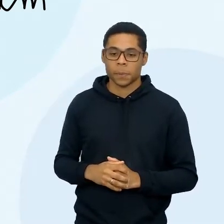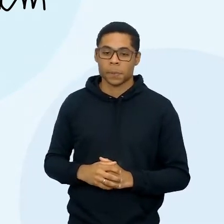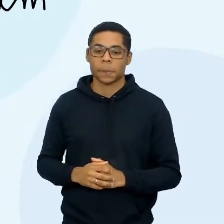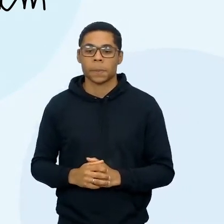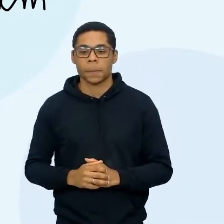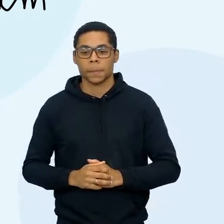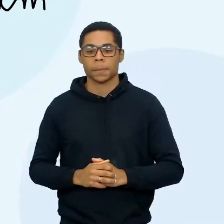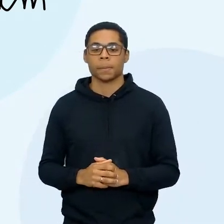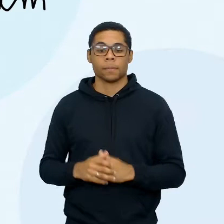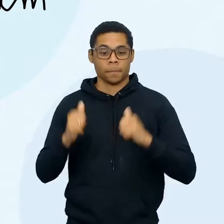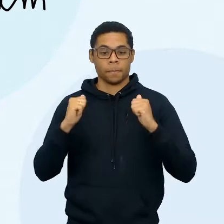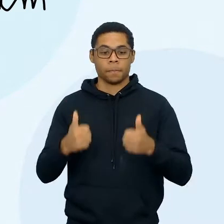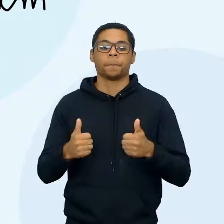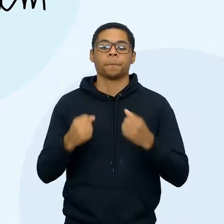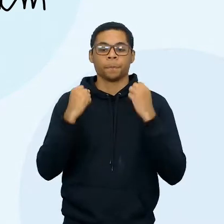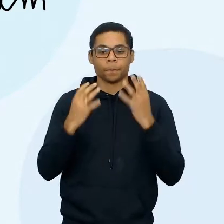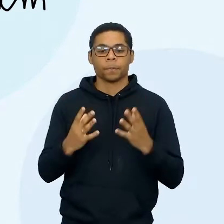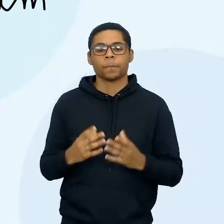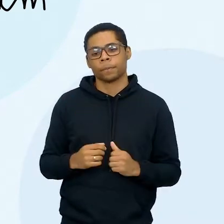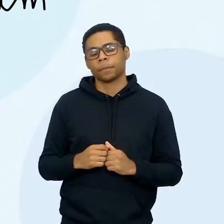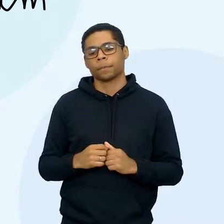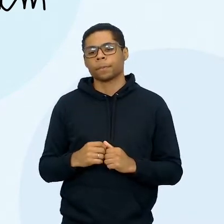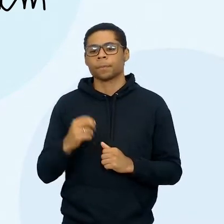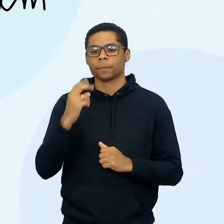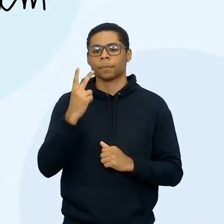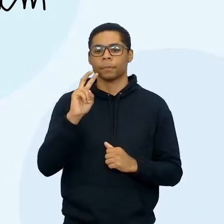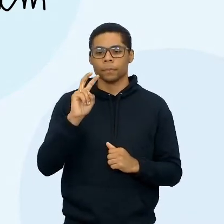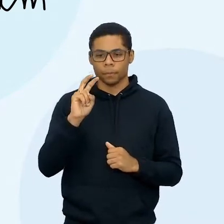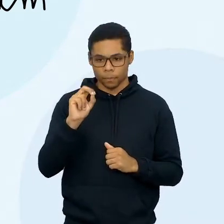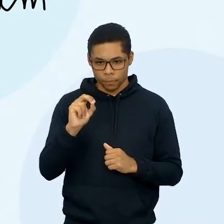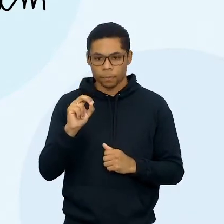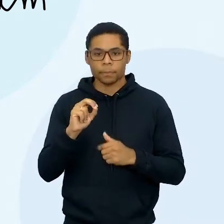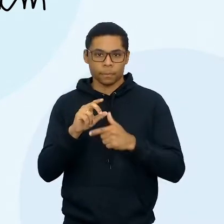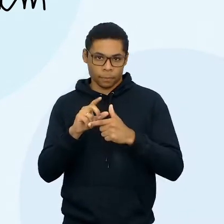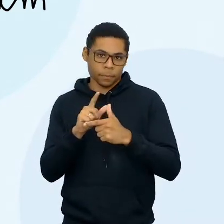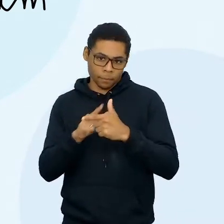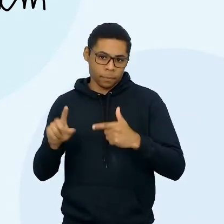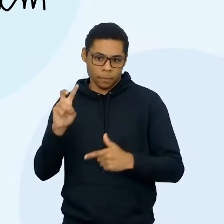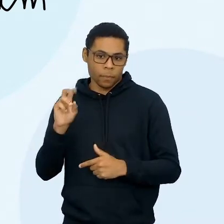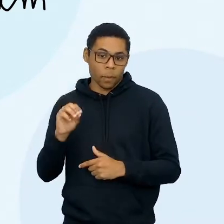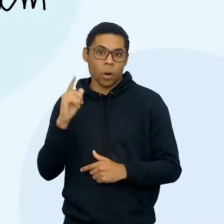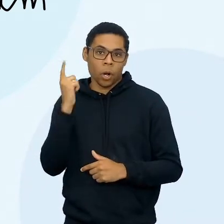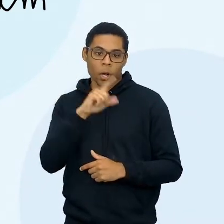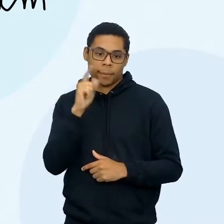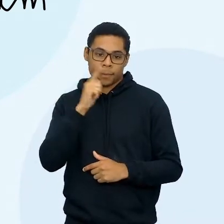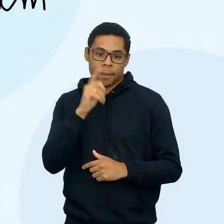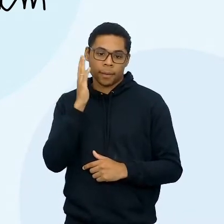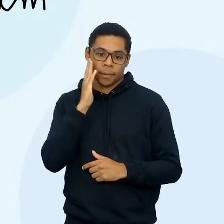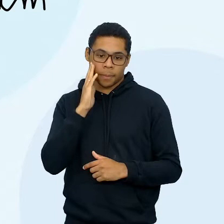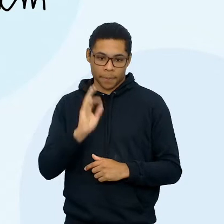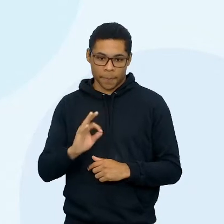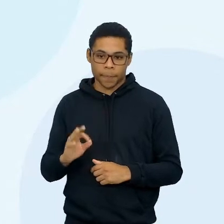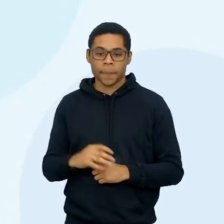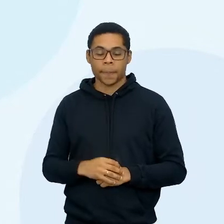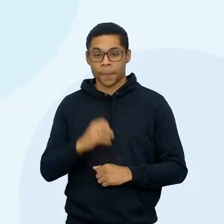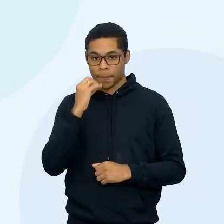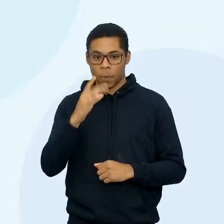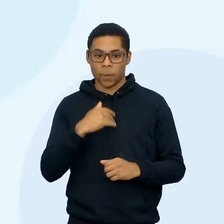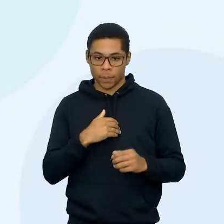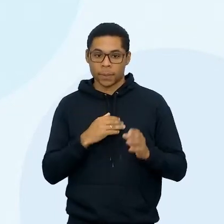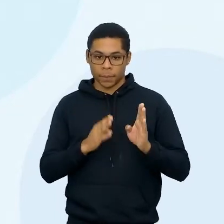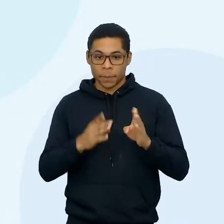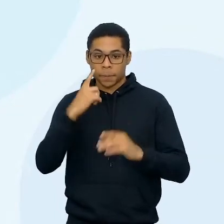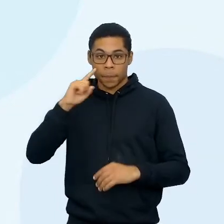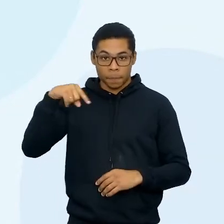protótipo. Maravilha, né? Só dividir por 5 que a gente tem aí as medidas. Para seguir, eu já segui, já estou avançando já